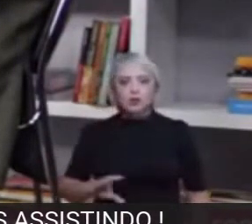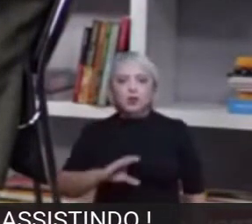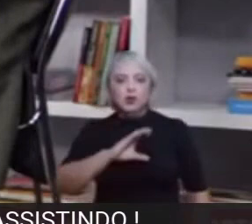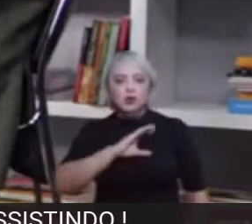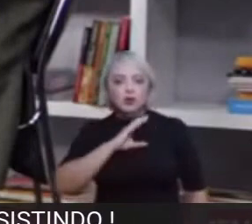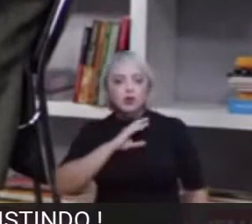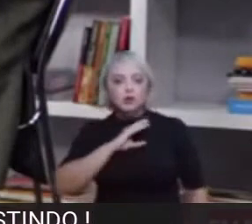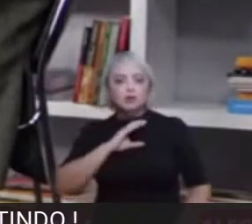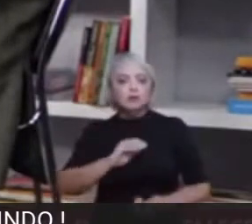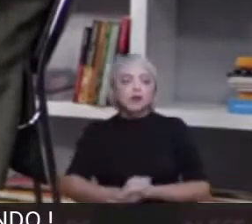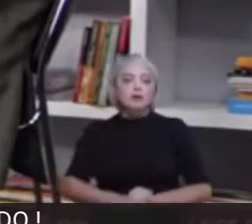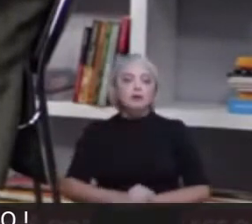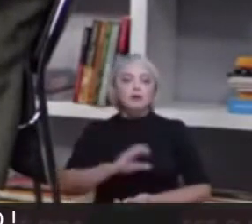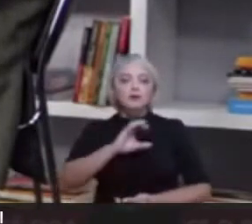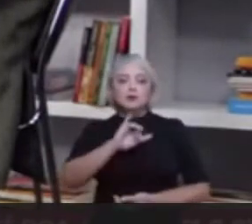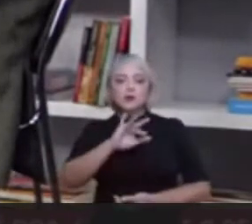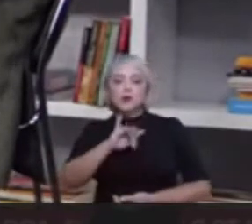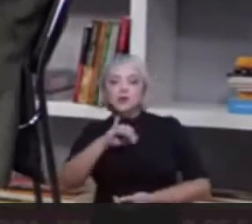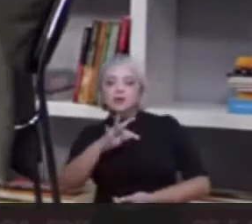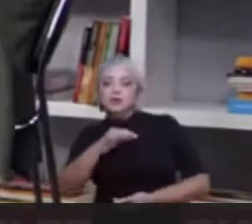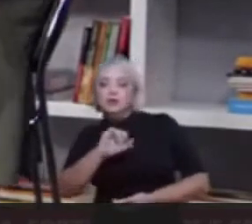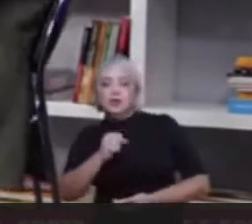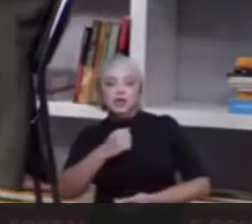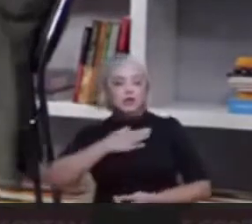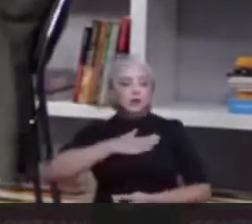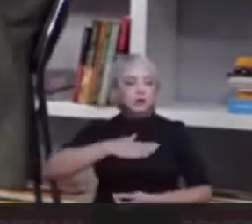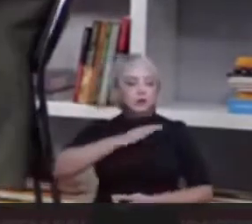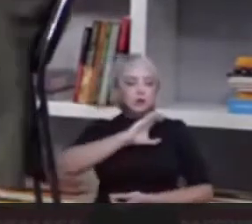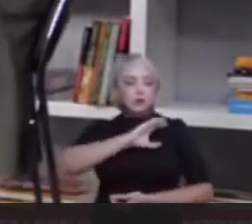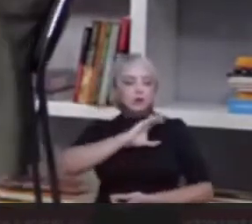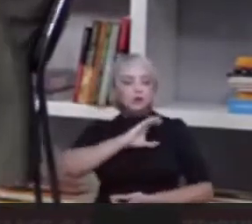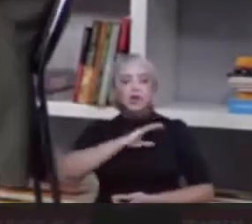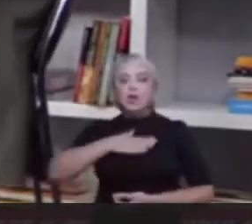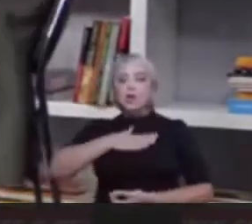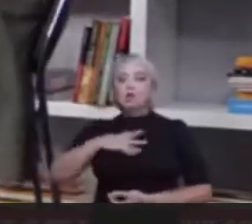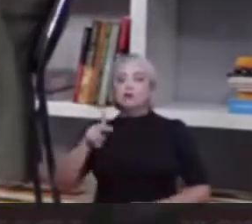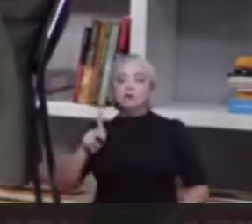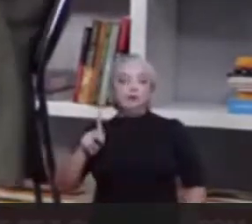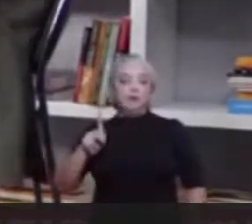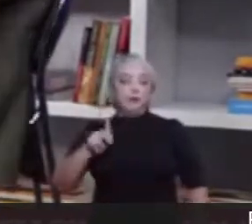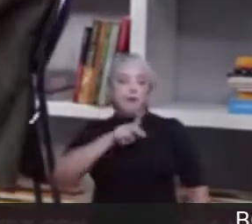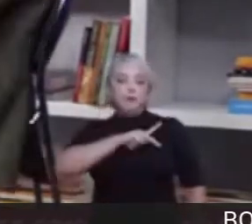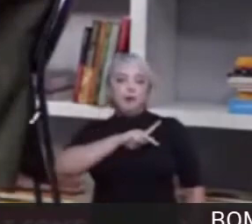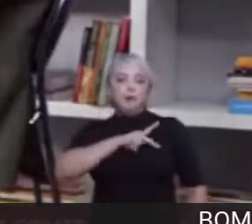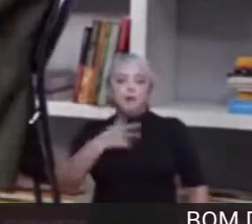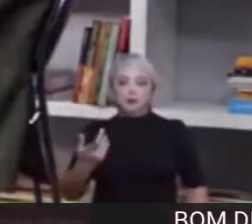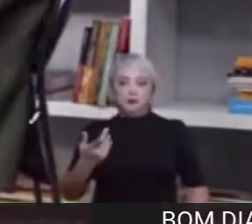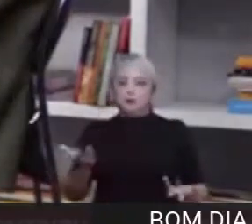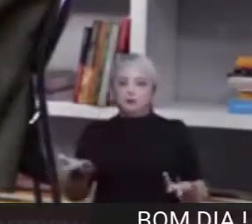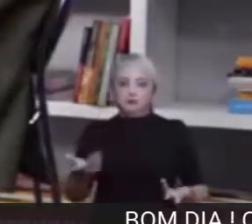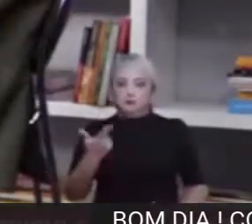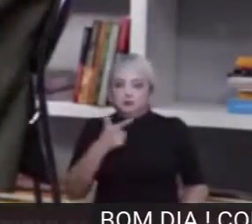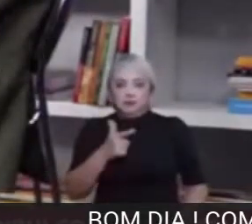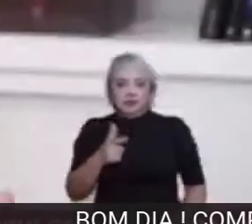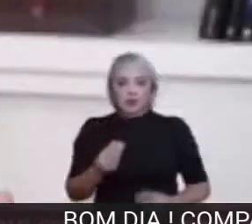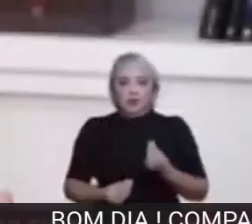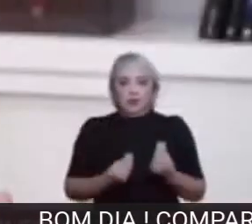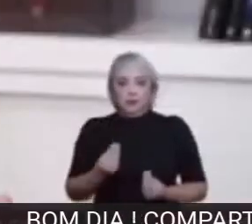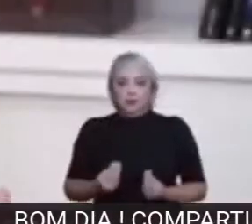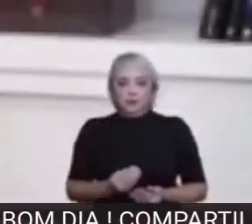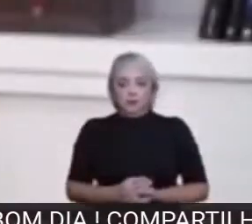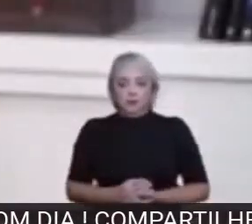corintiano. Então não perca tempo. Mas há uma recuperação, não é uma recuperação. O que há uma recuperação é da maioria da